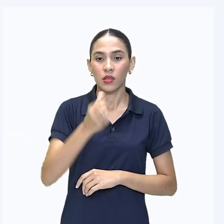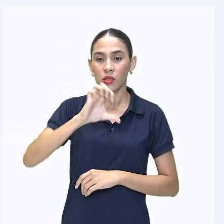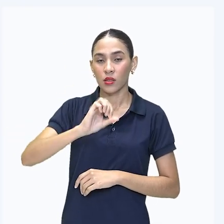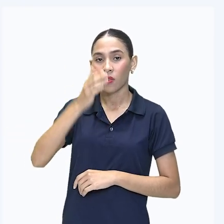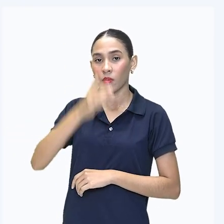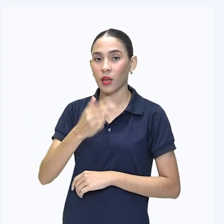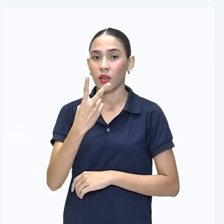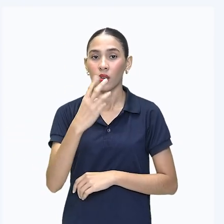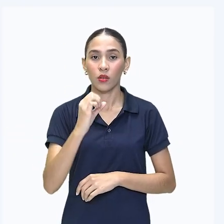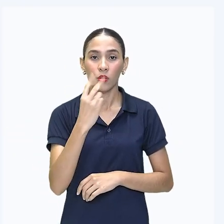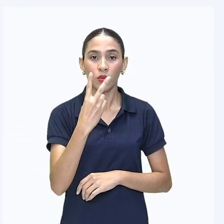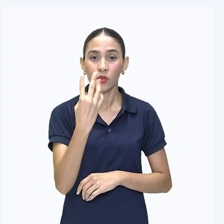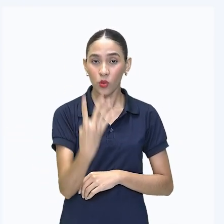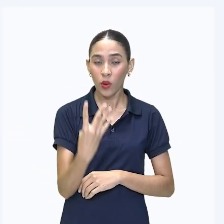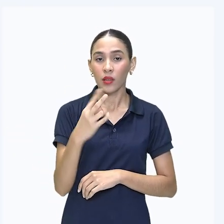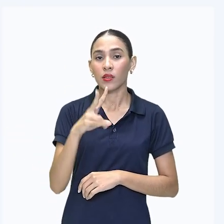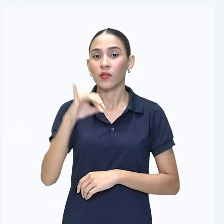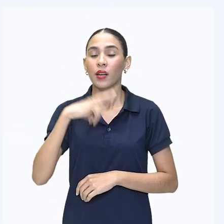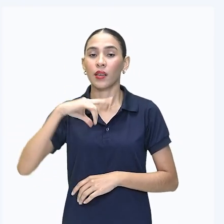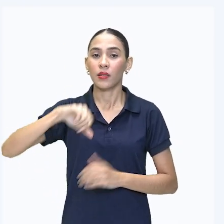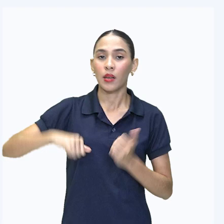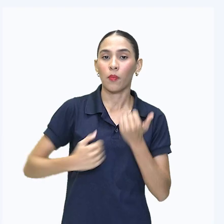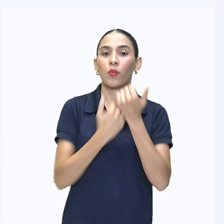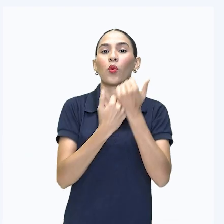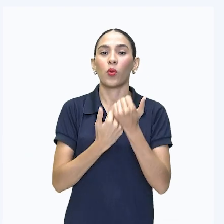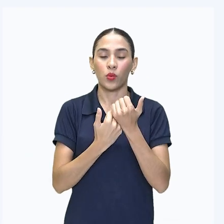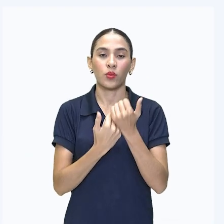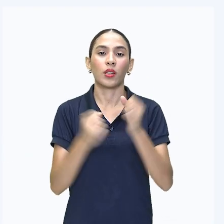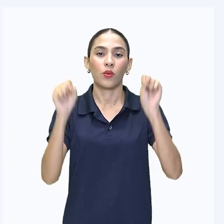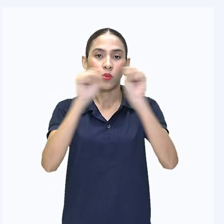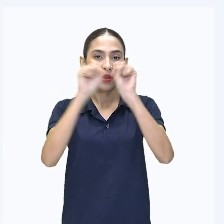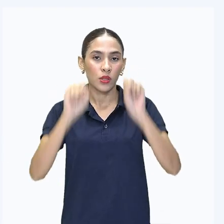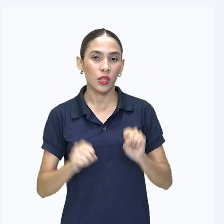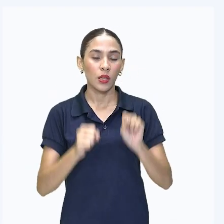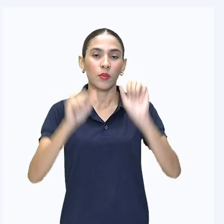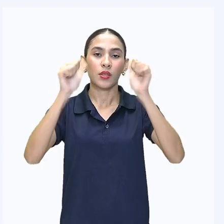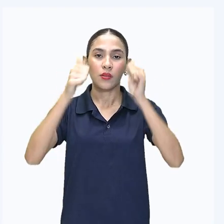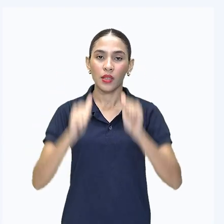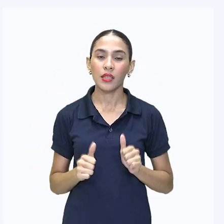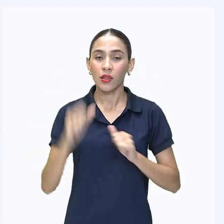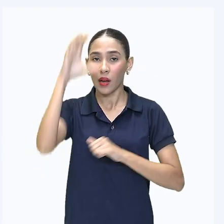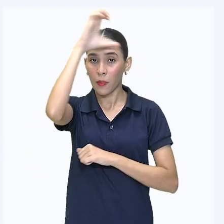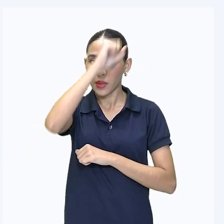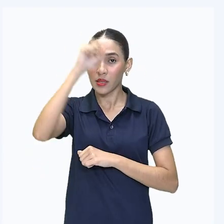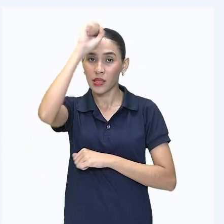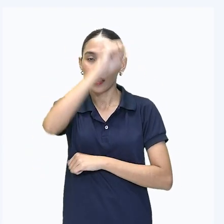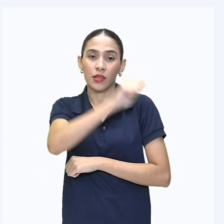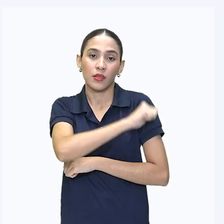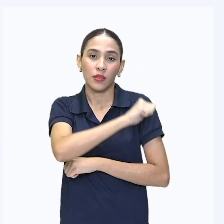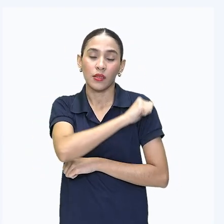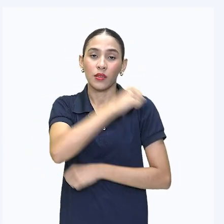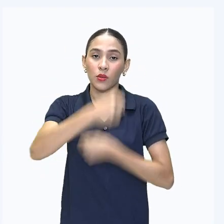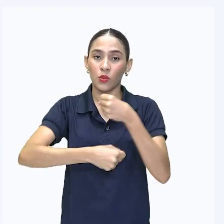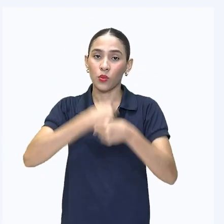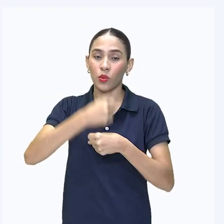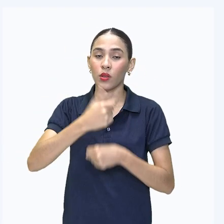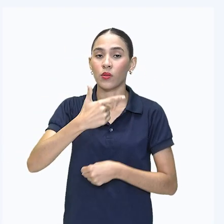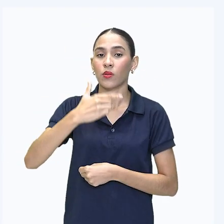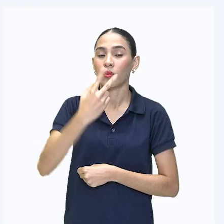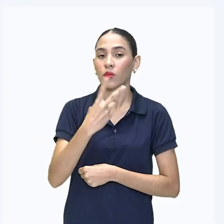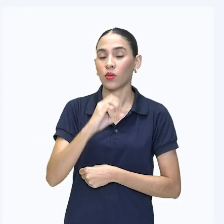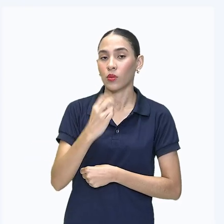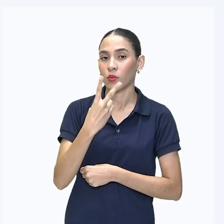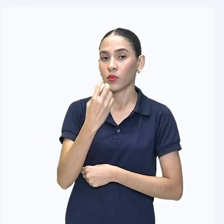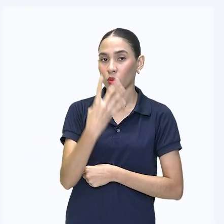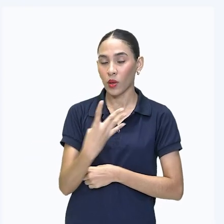269 de 2024, e ela regulamenta o sistema de avaliação da aprendizagem dos estudantes a partir do ano de